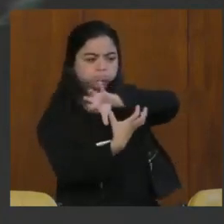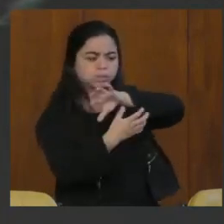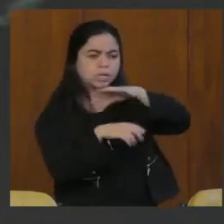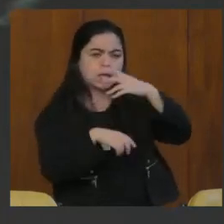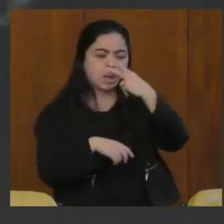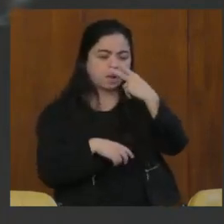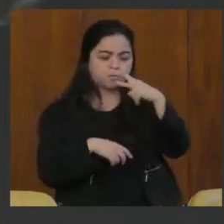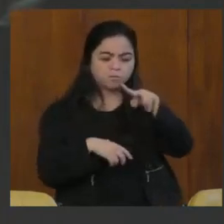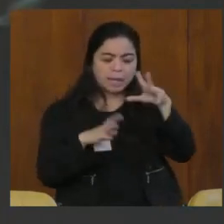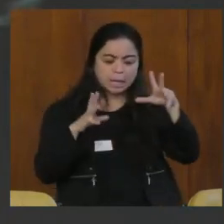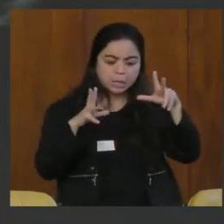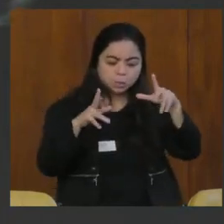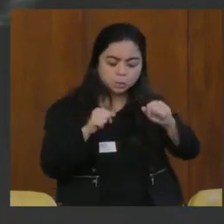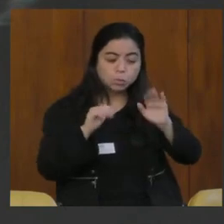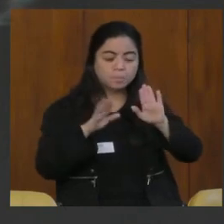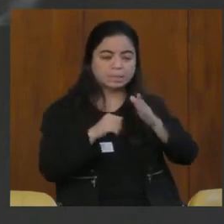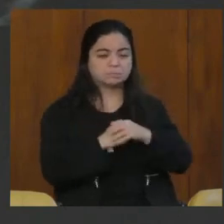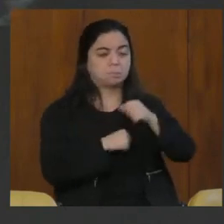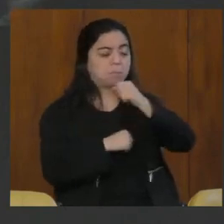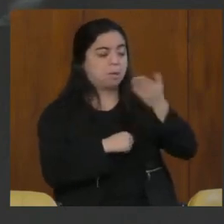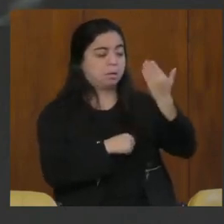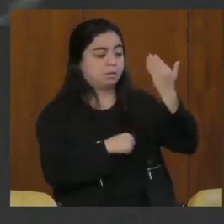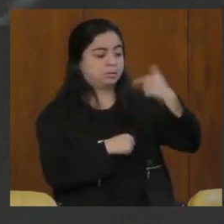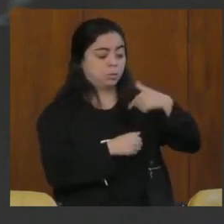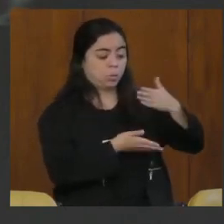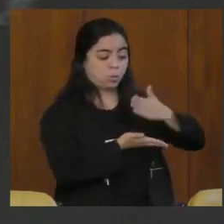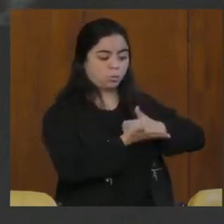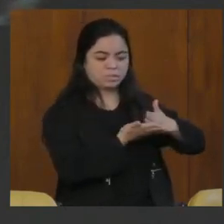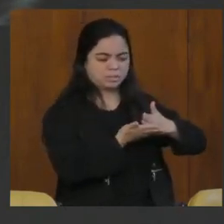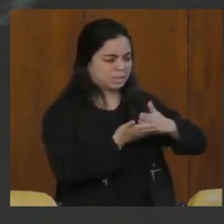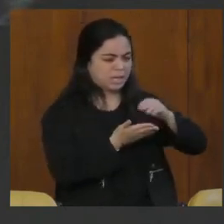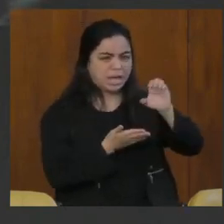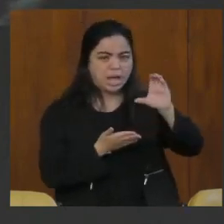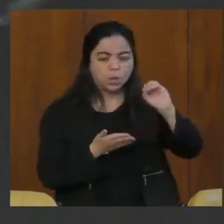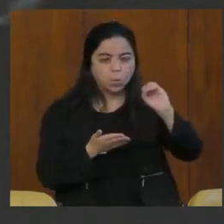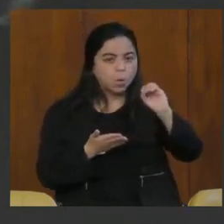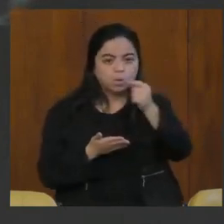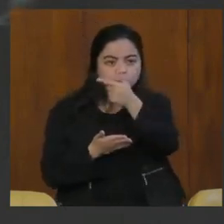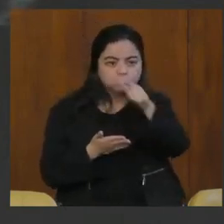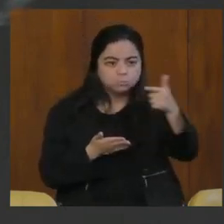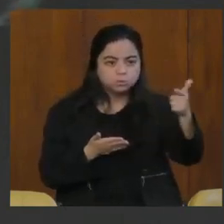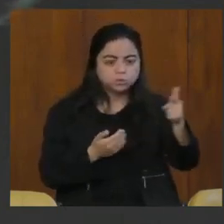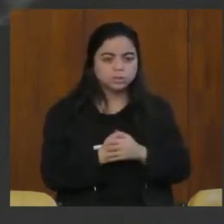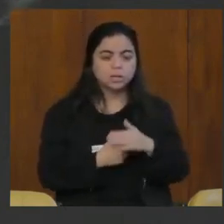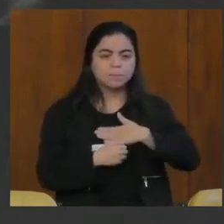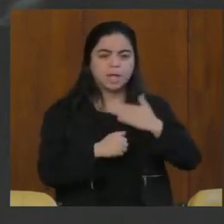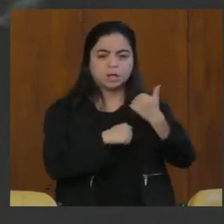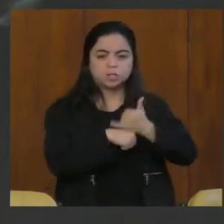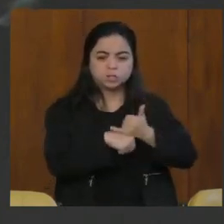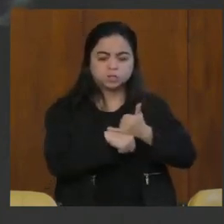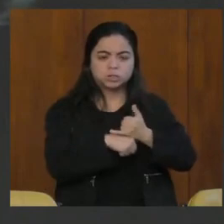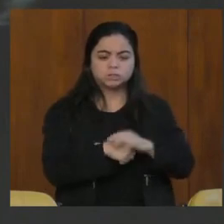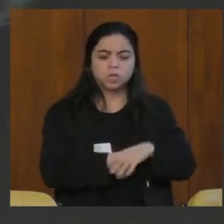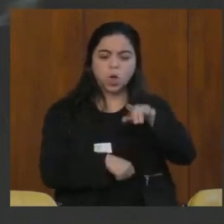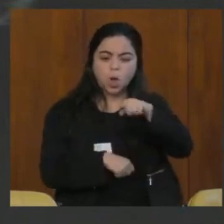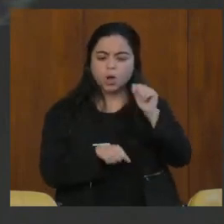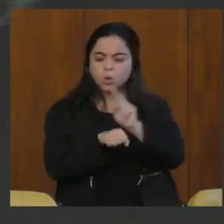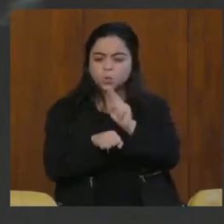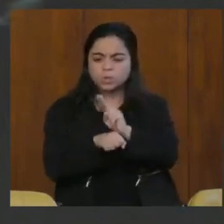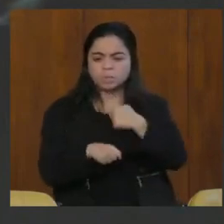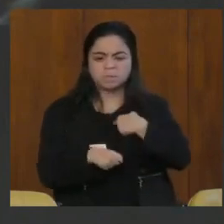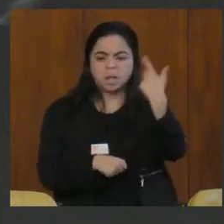Né? Coisa que antigamente, quando eu comecei a fazer cardio, não tinha eco. né? Minha chefe um dia falou, toma conta, porque eu não sei o